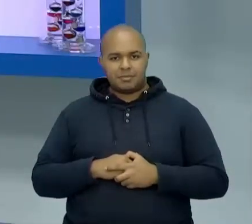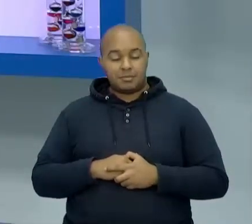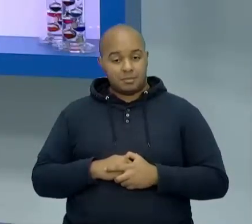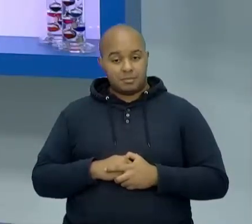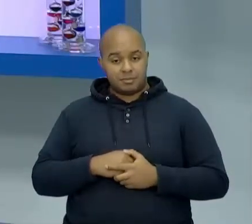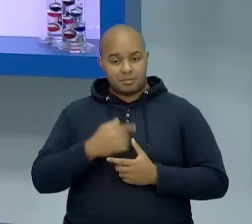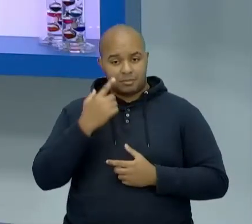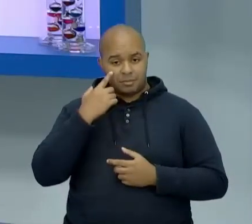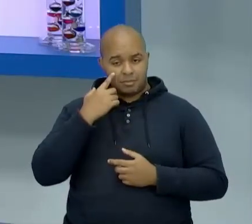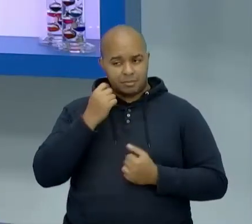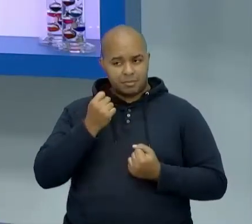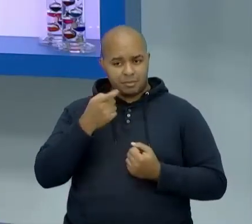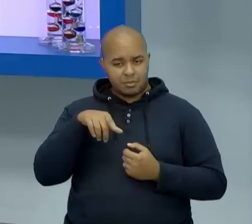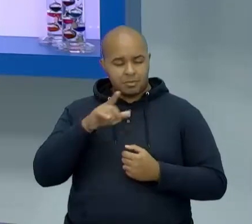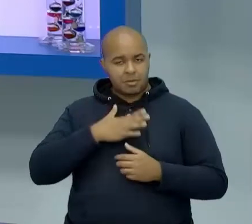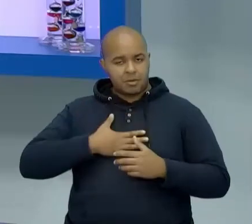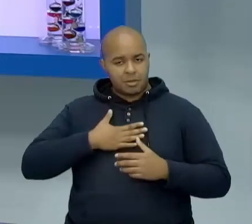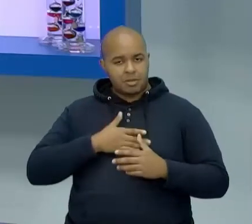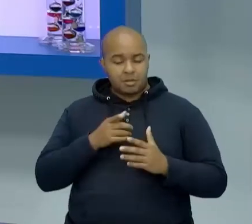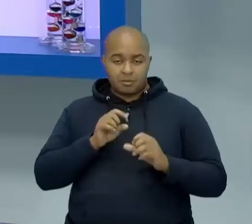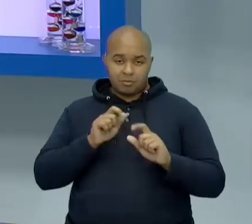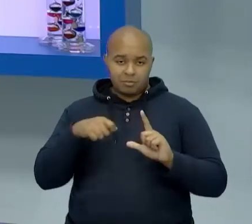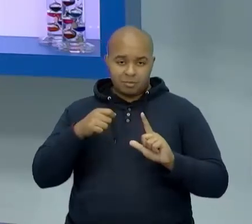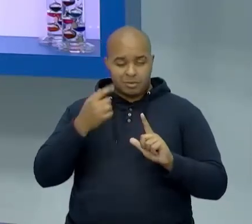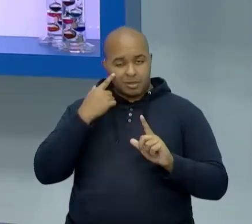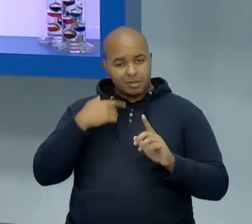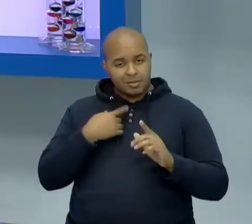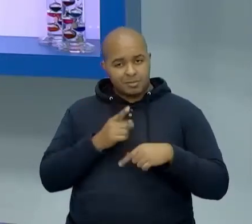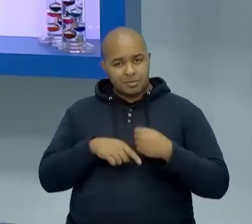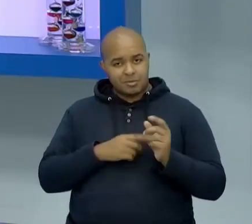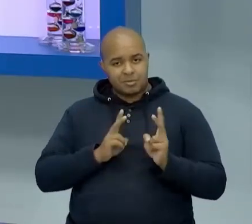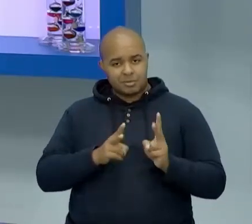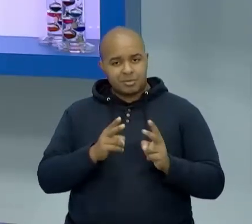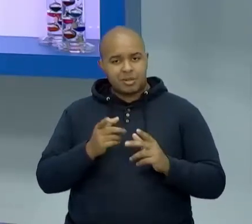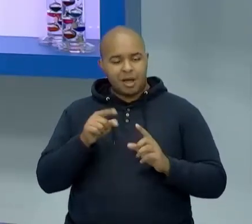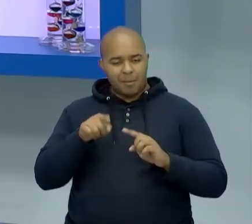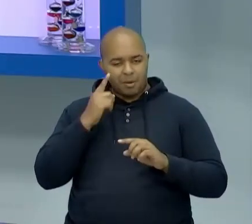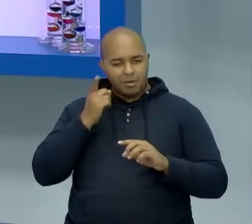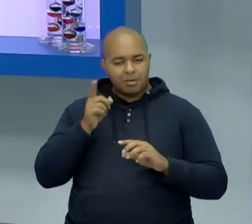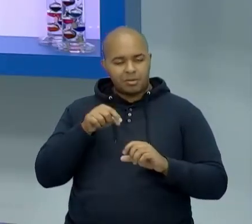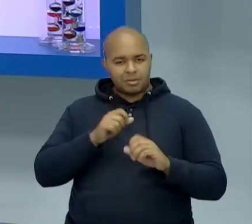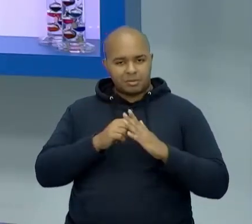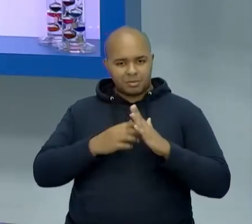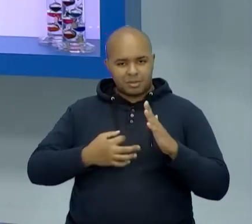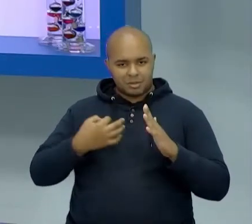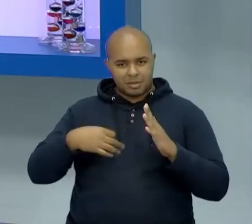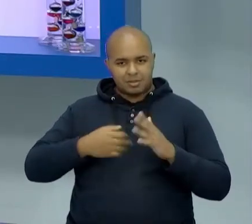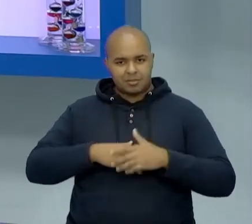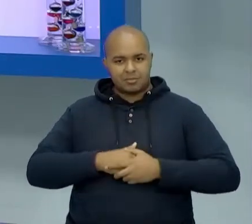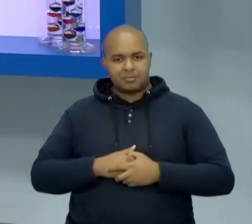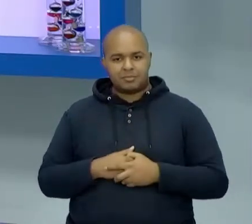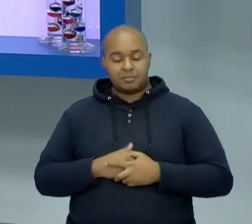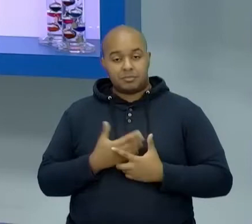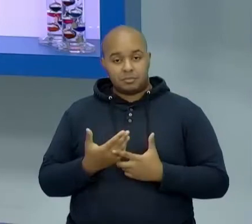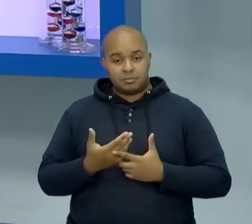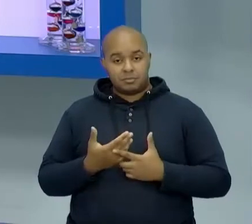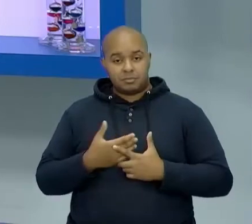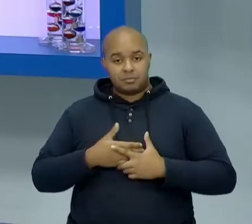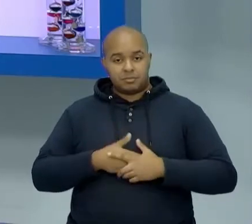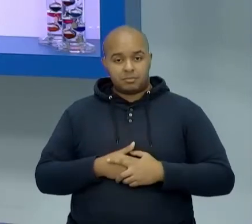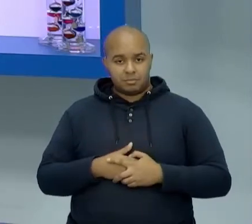Olá, pessoal, espero que vocês tenham gostado aí do vídeo e a gente vai dar continuidade aí à nossa atividade, tá?